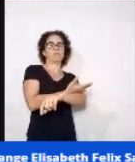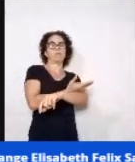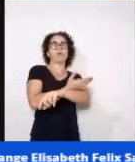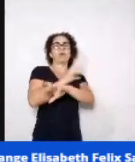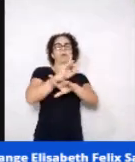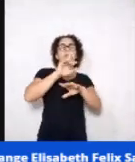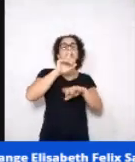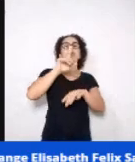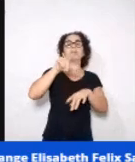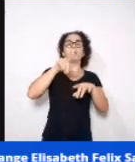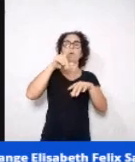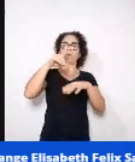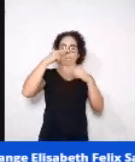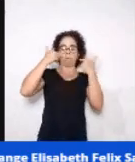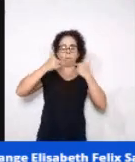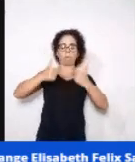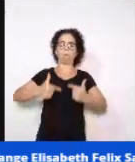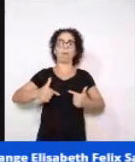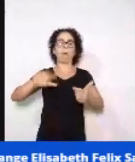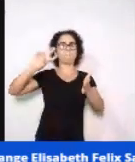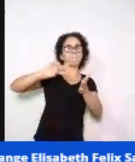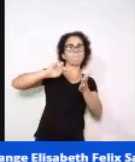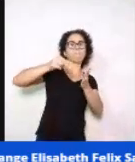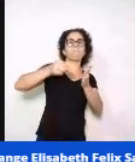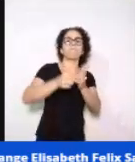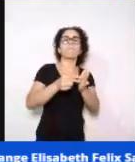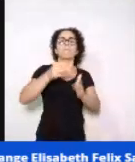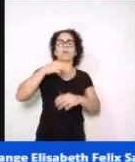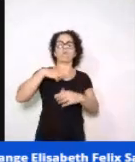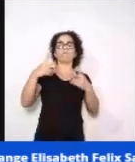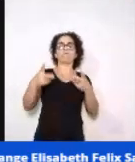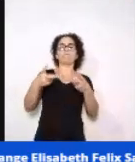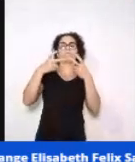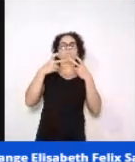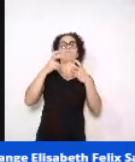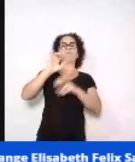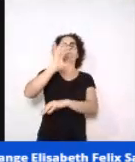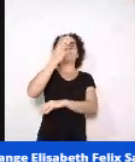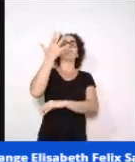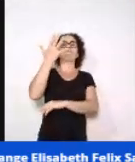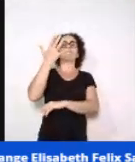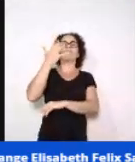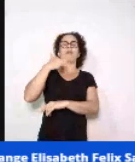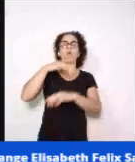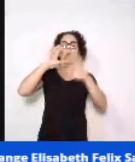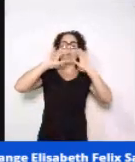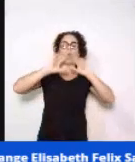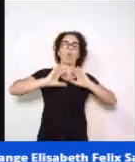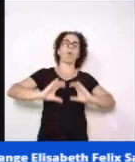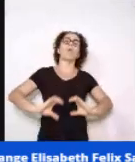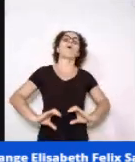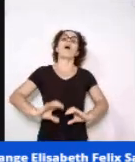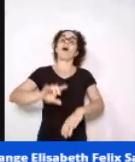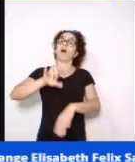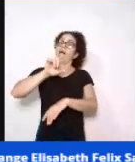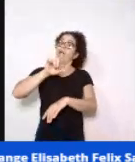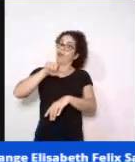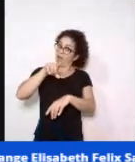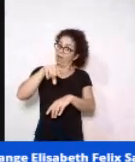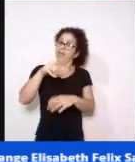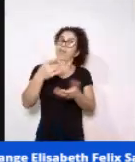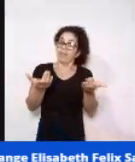interpretação disso, eu vou perceber o que está acontecendo e aí eu terei um comportamento. Aí que está a questão. É